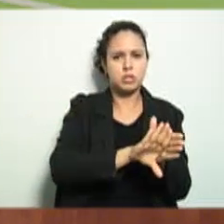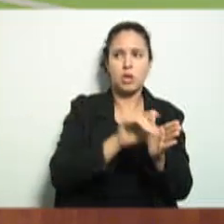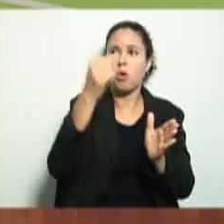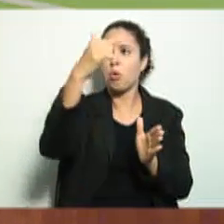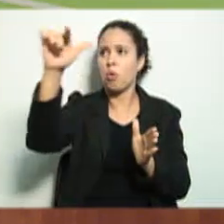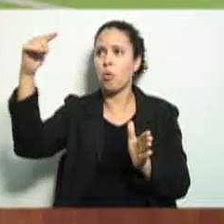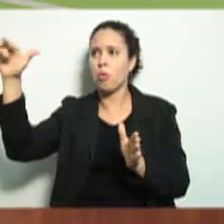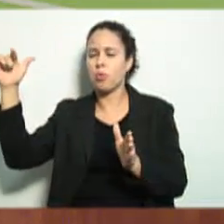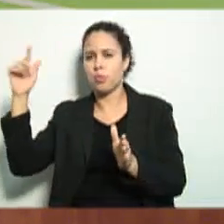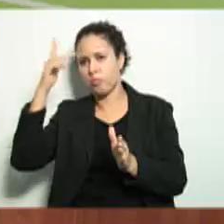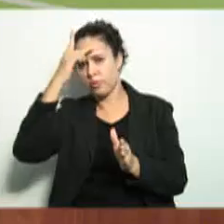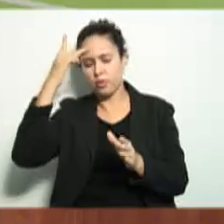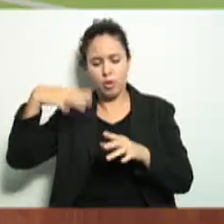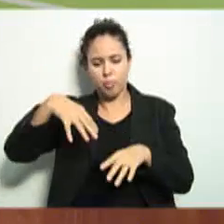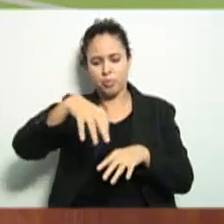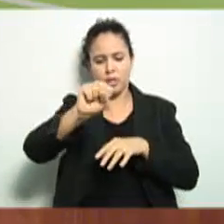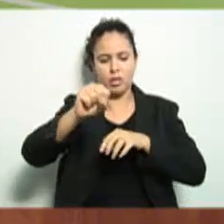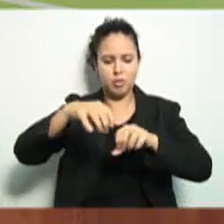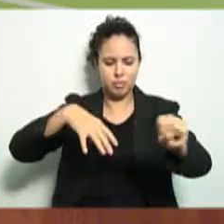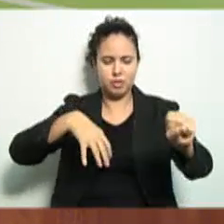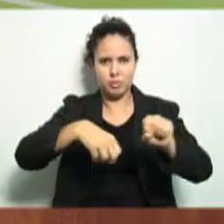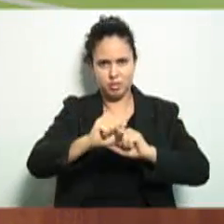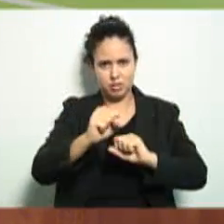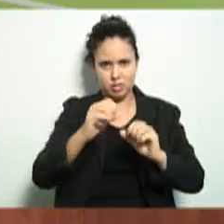também, e quisessem também fazer